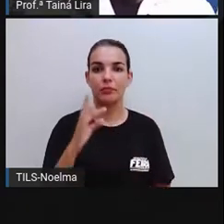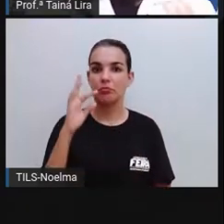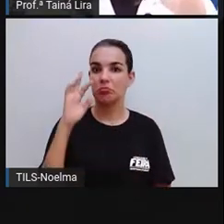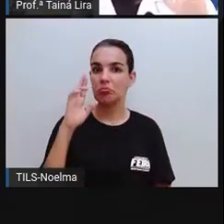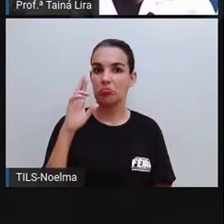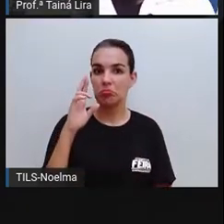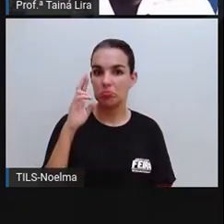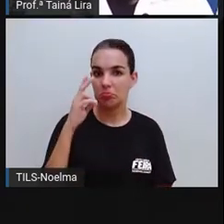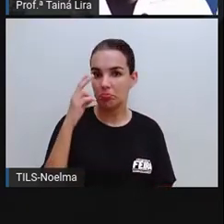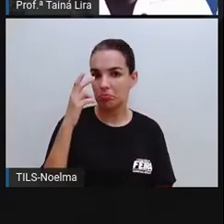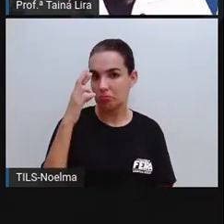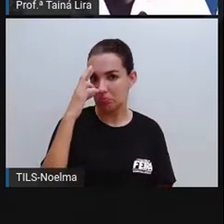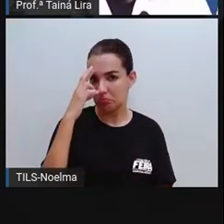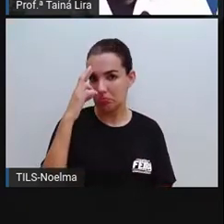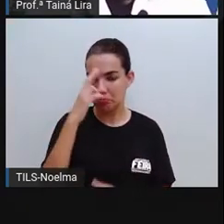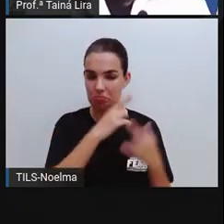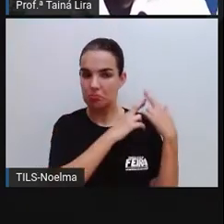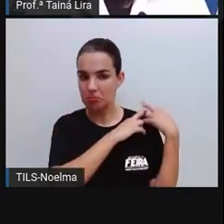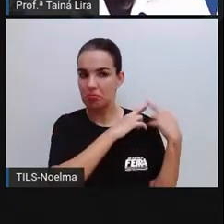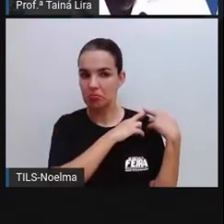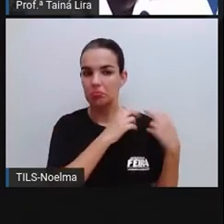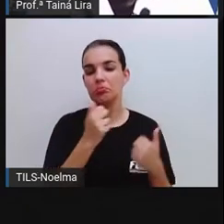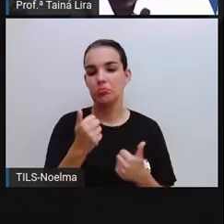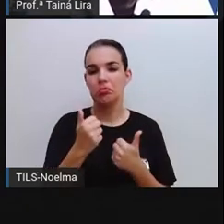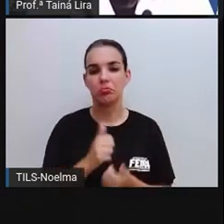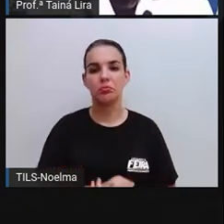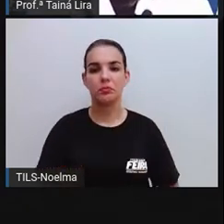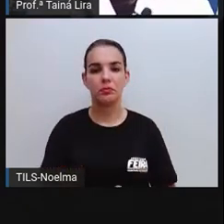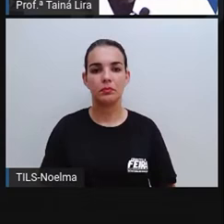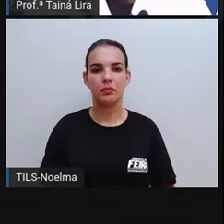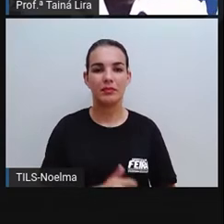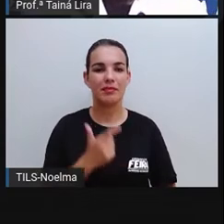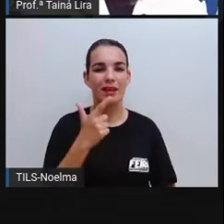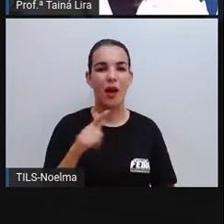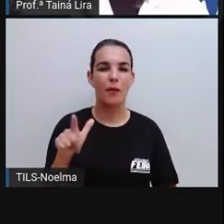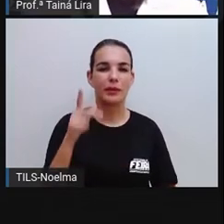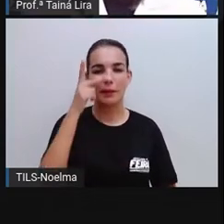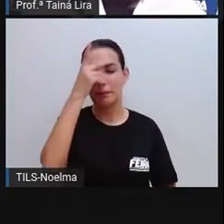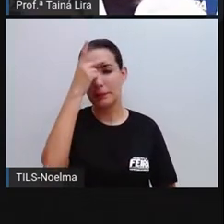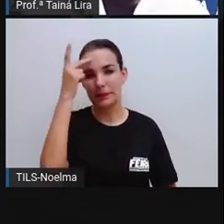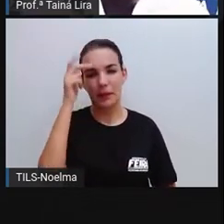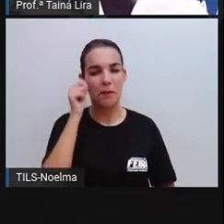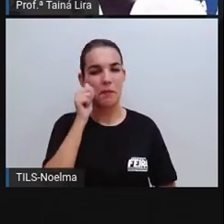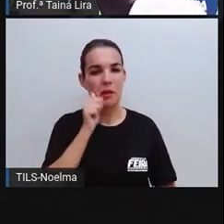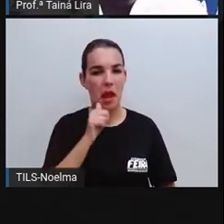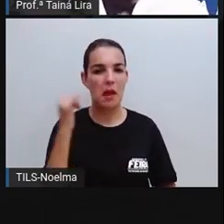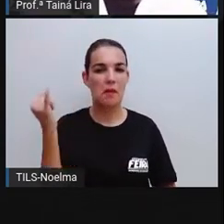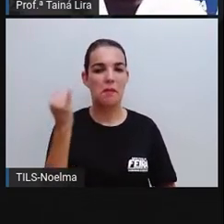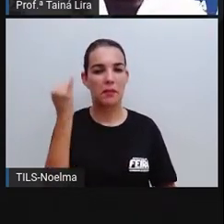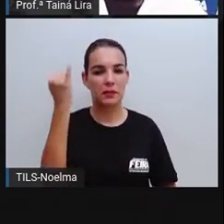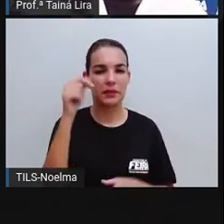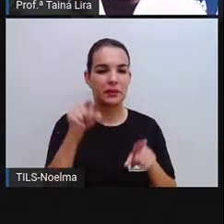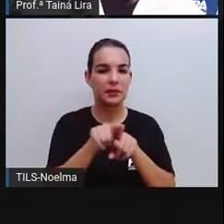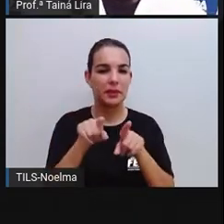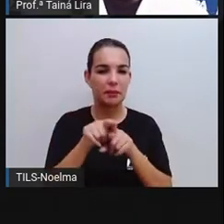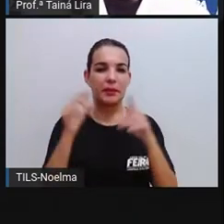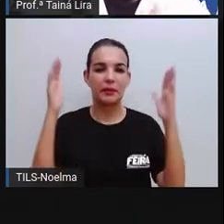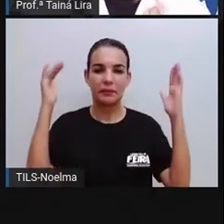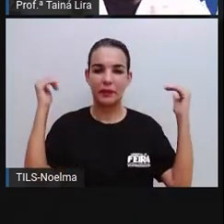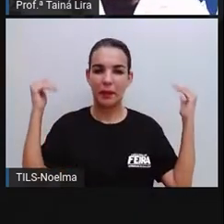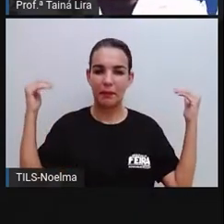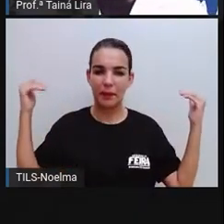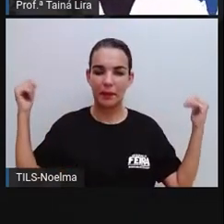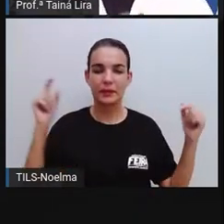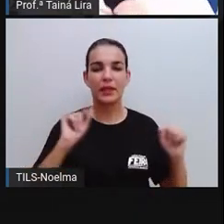de entrevistas. Certo? E uma outra apresentadora aí, que certamente também o segundo ano